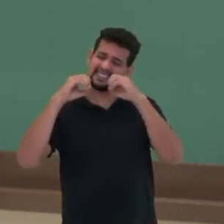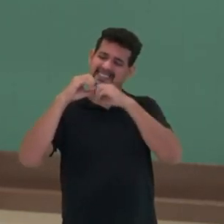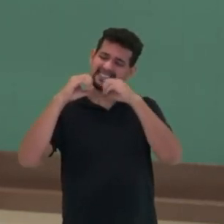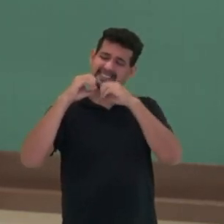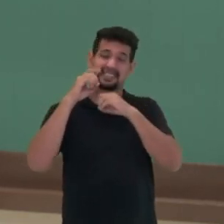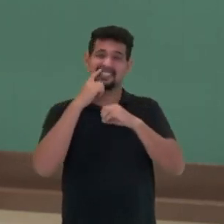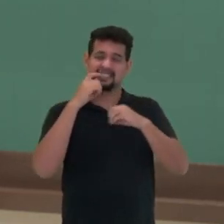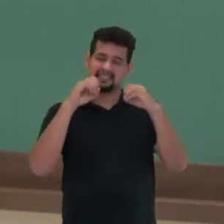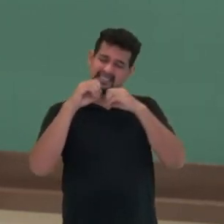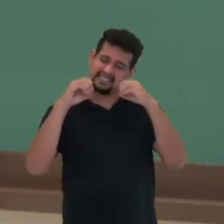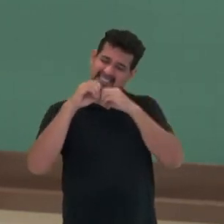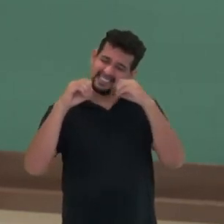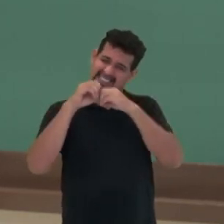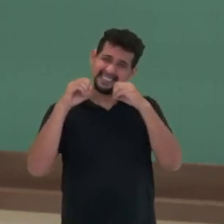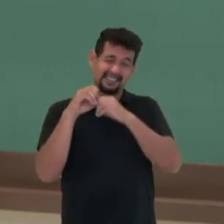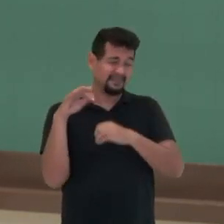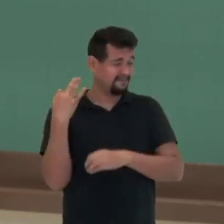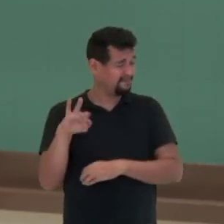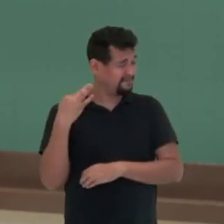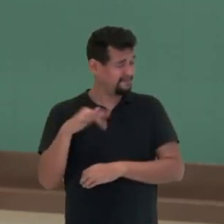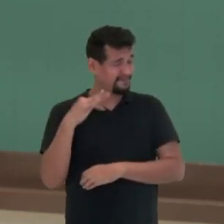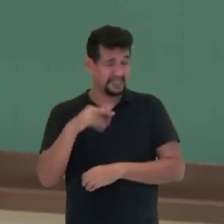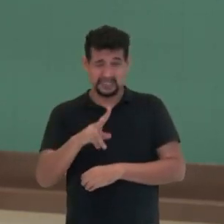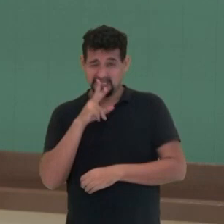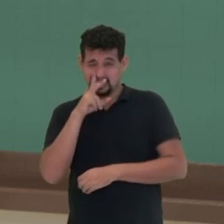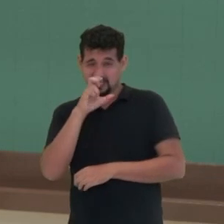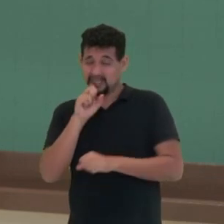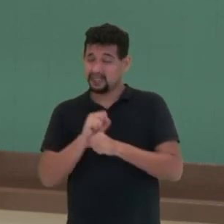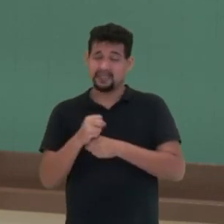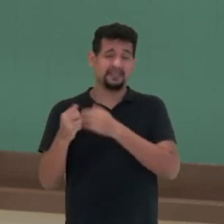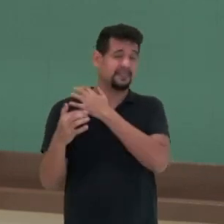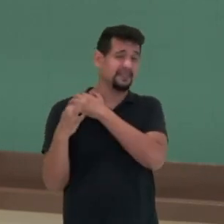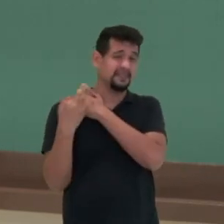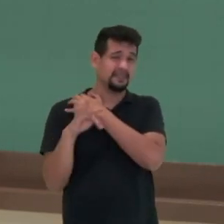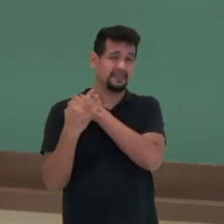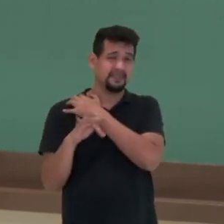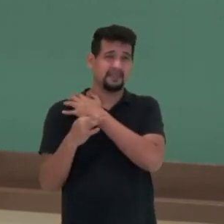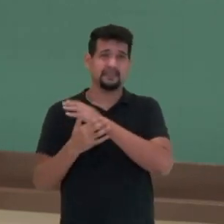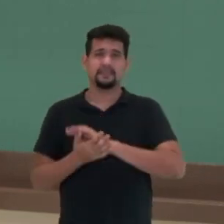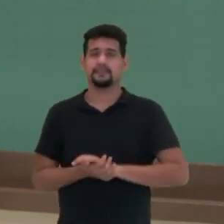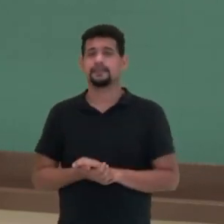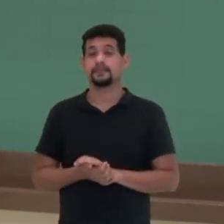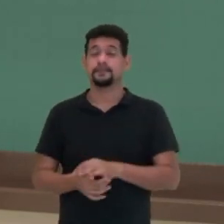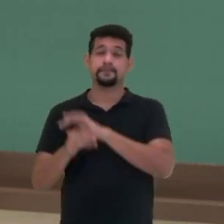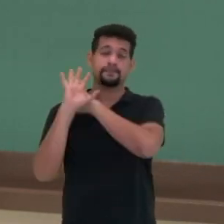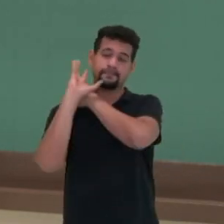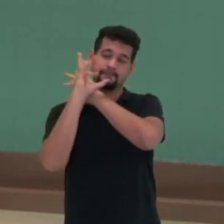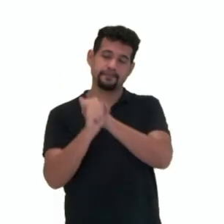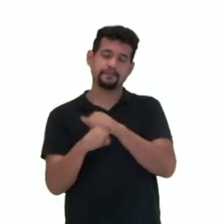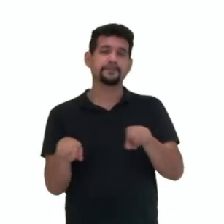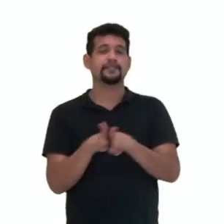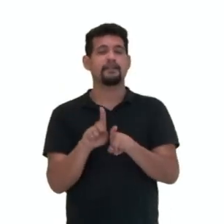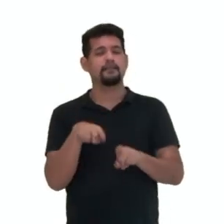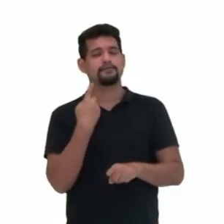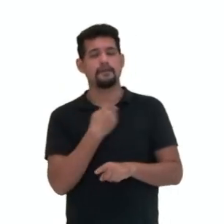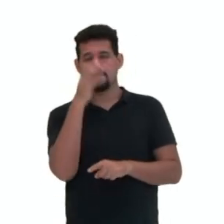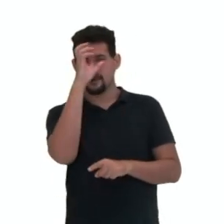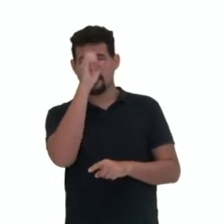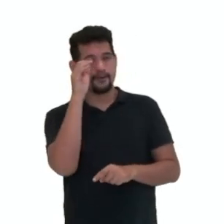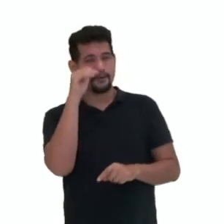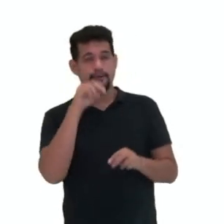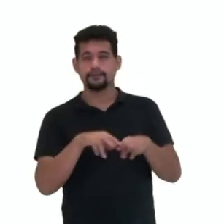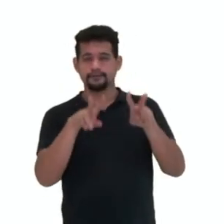os ossos, né? E dá uma dor intensa nas costas. Nessa aula, nós vimos curiosidades sobre o